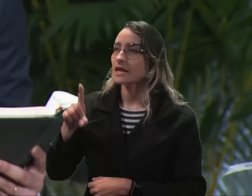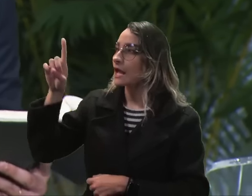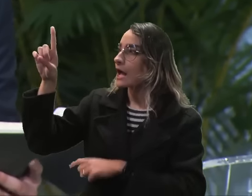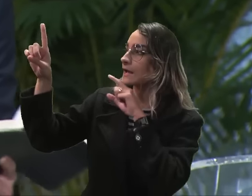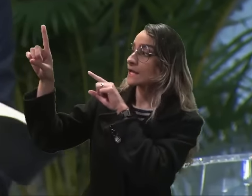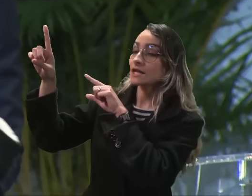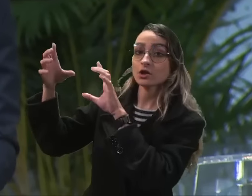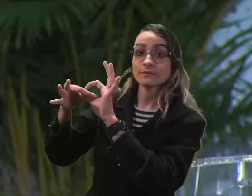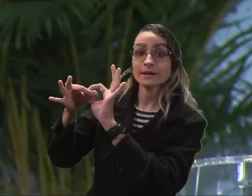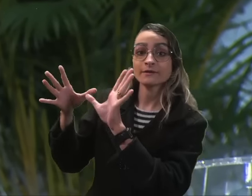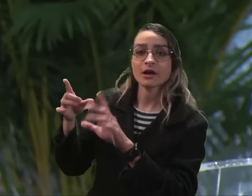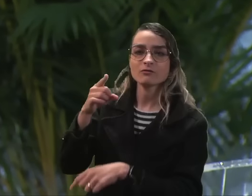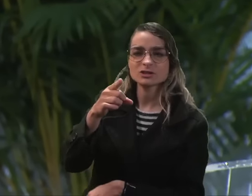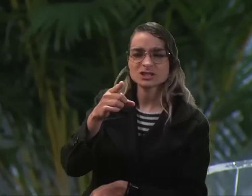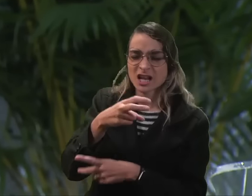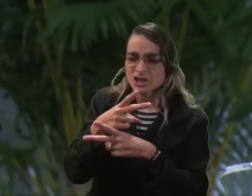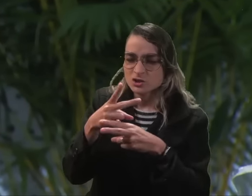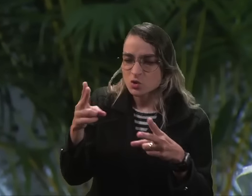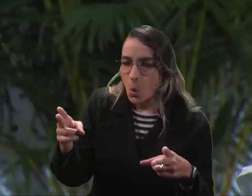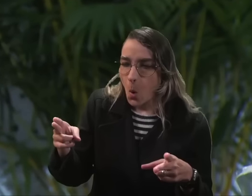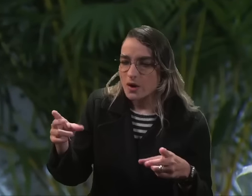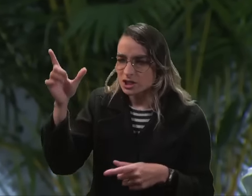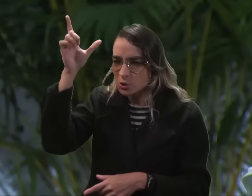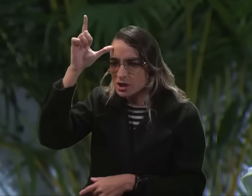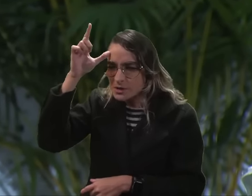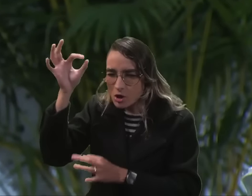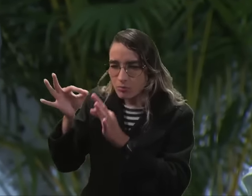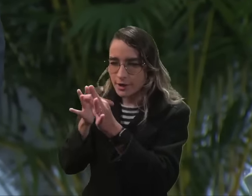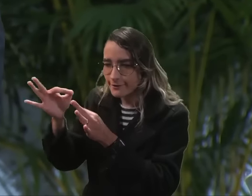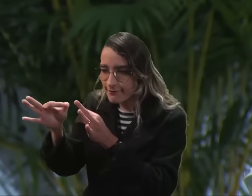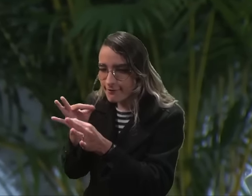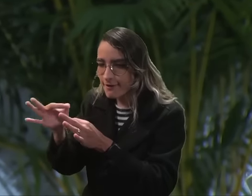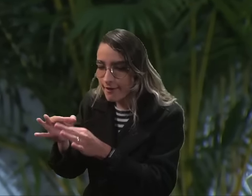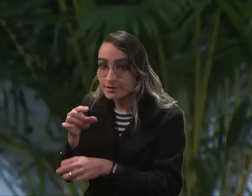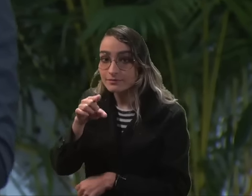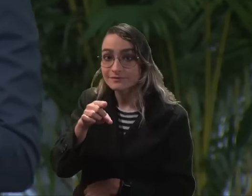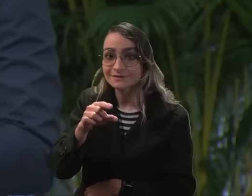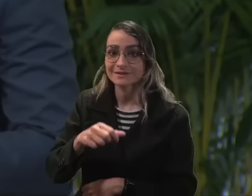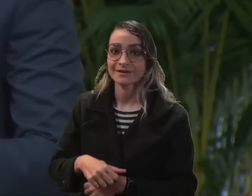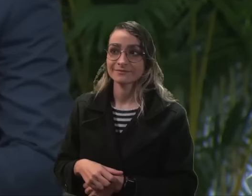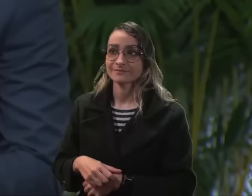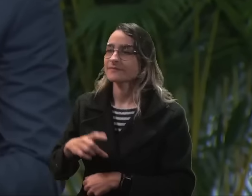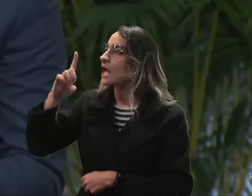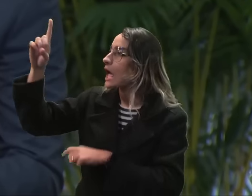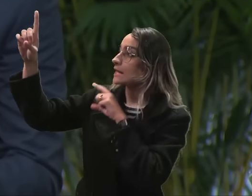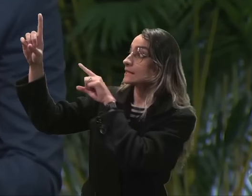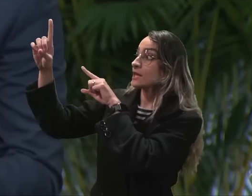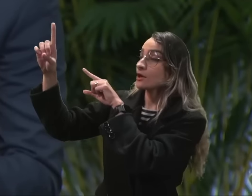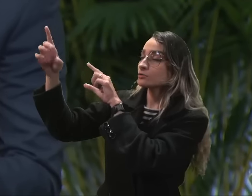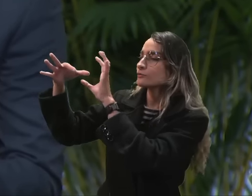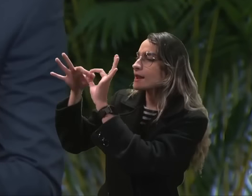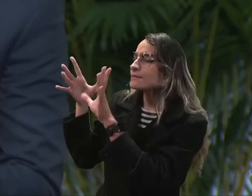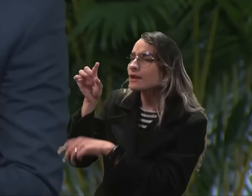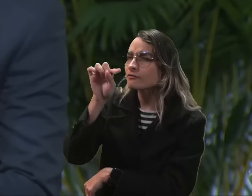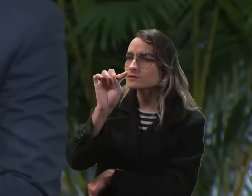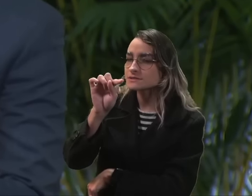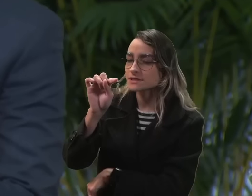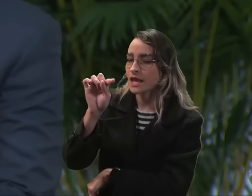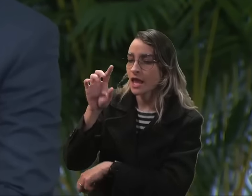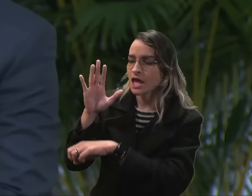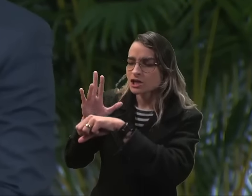dos tempos da história deste mundo Ele te livrará da peste perniciosa cobrir-te-á com as suas penas e sobre as suas